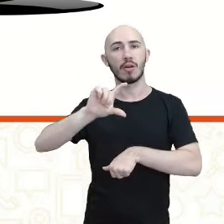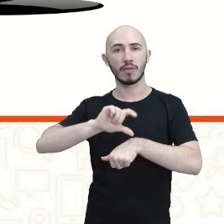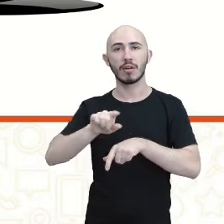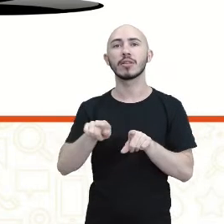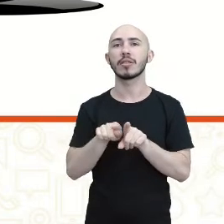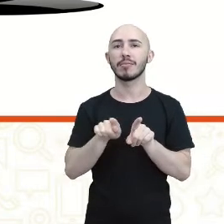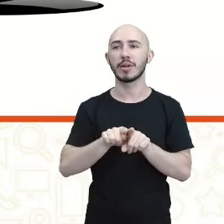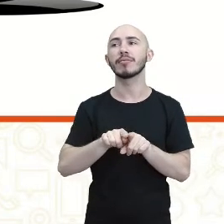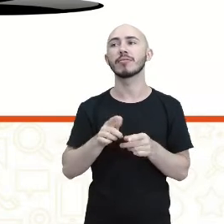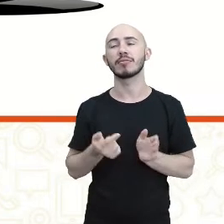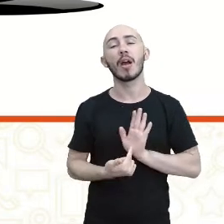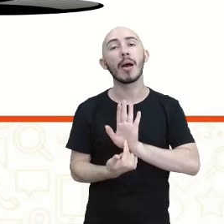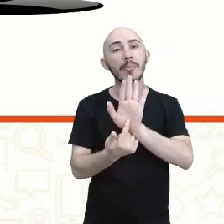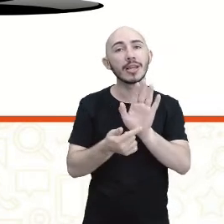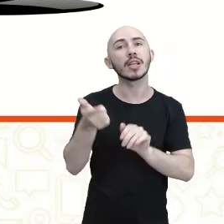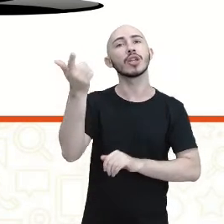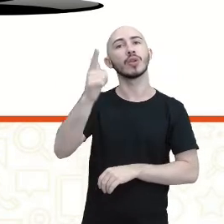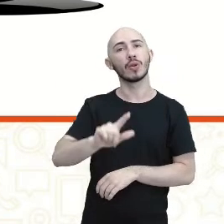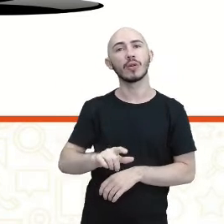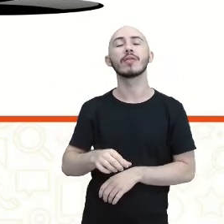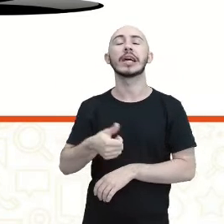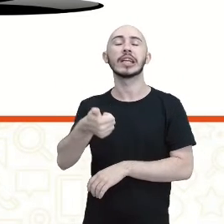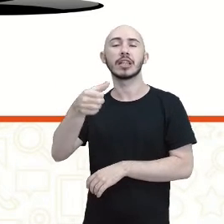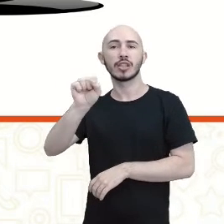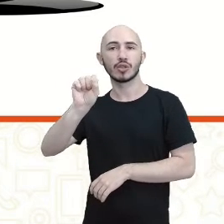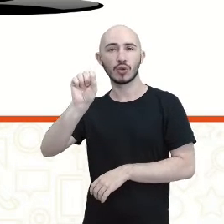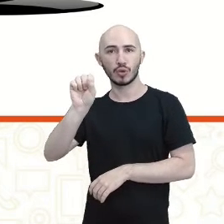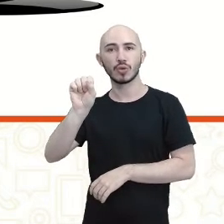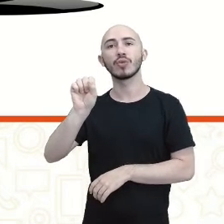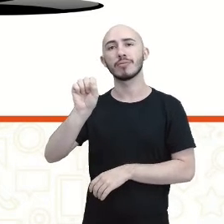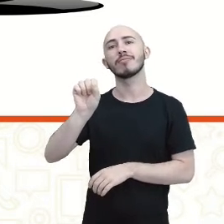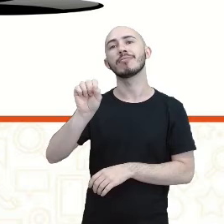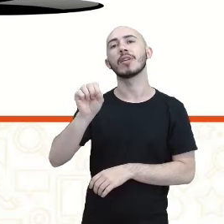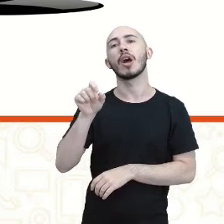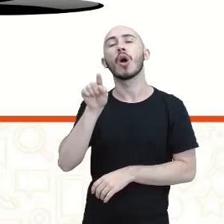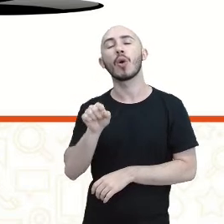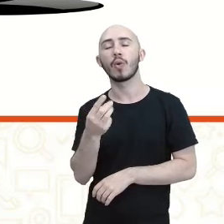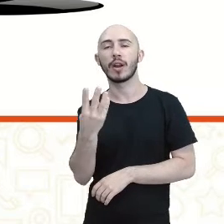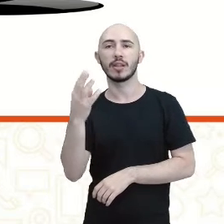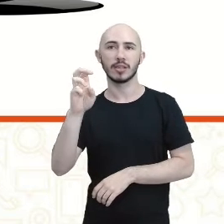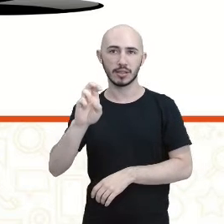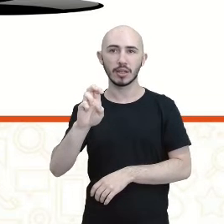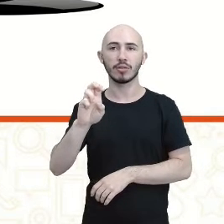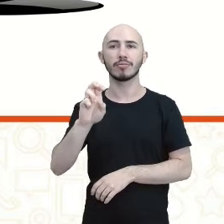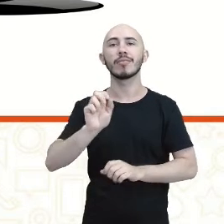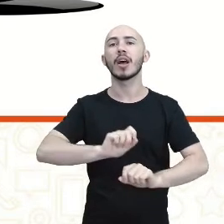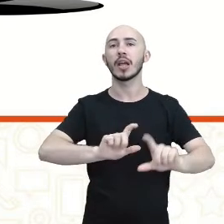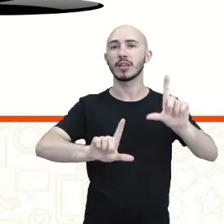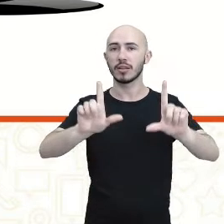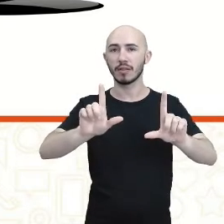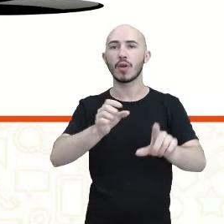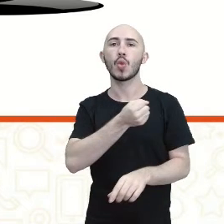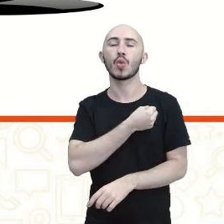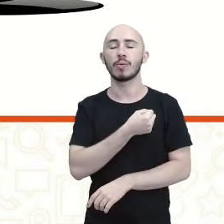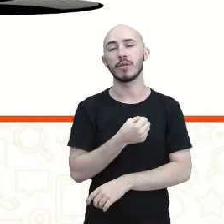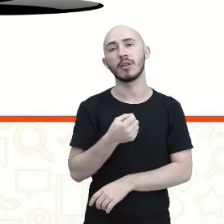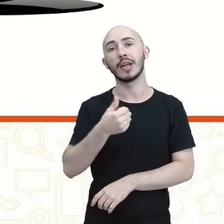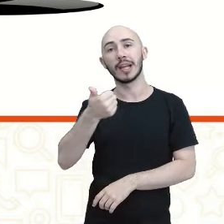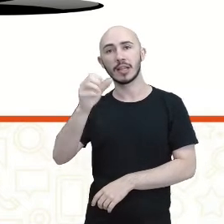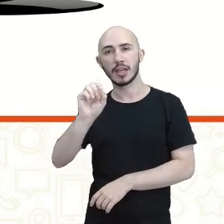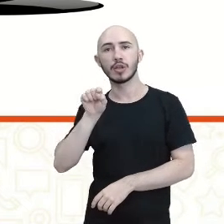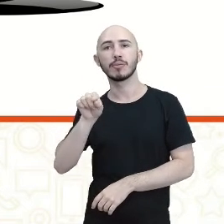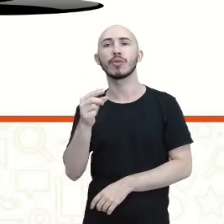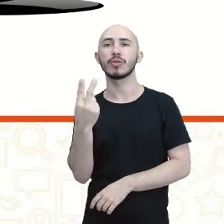Temos a reprise das 18h45 às 19h no canal 10.2 da TV